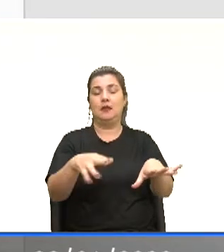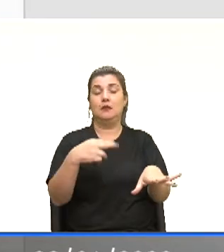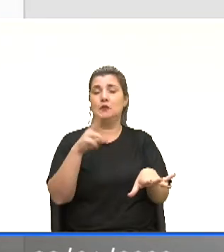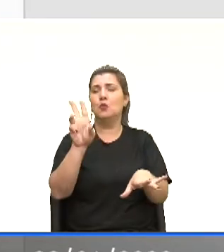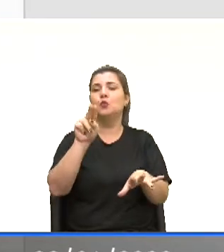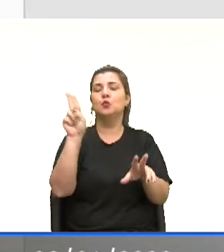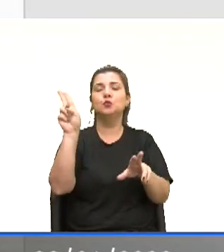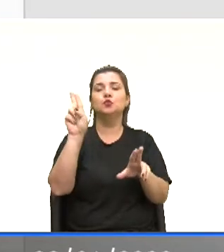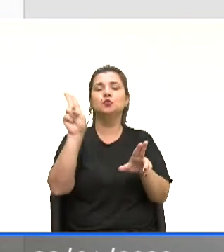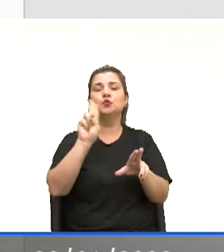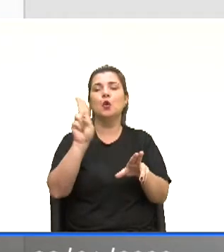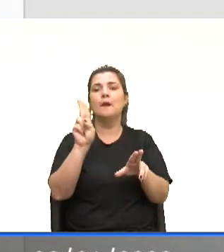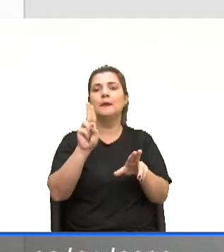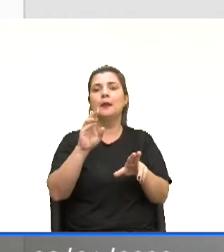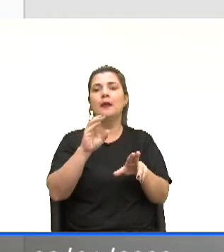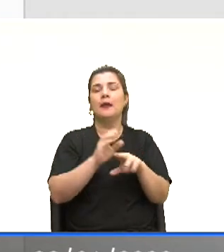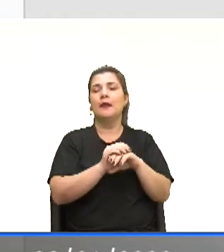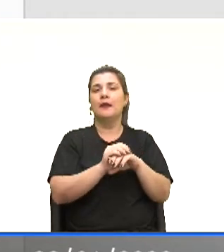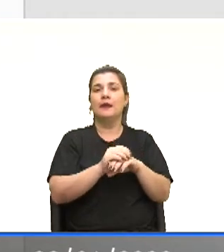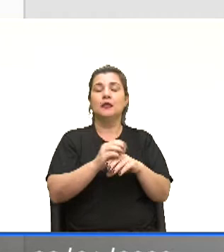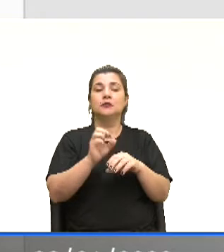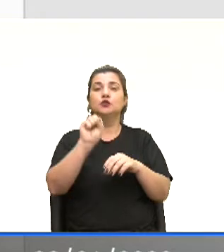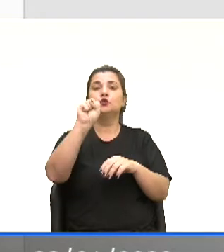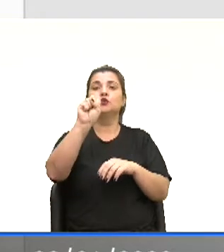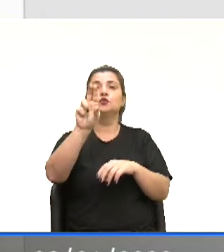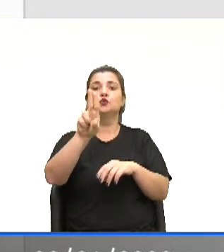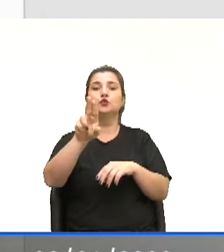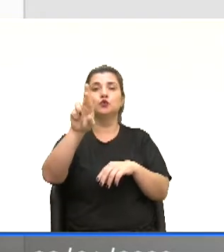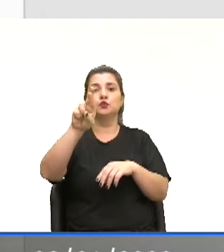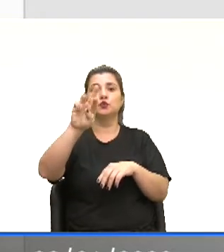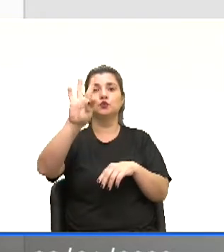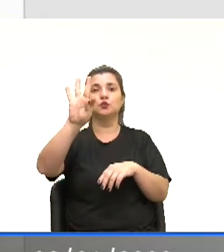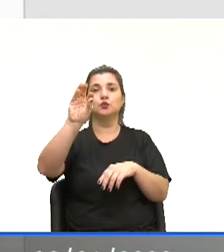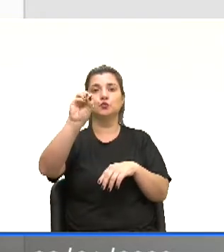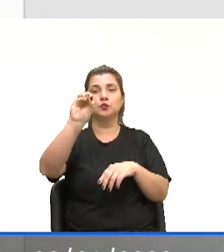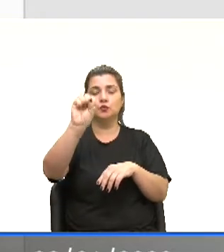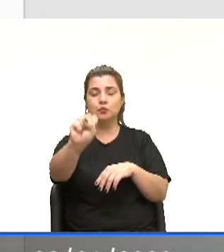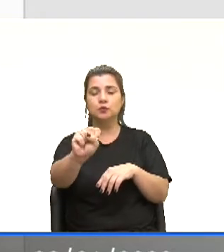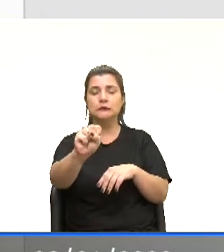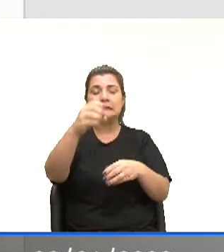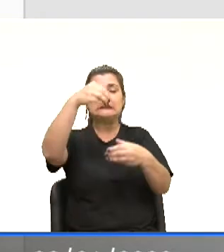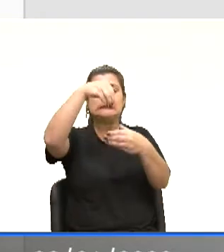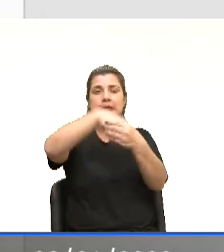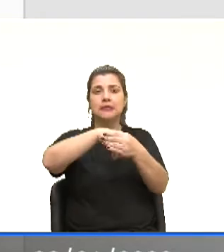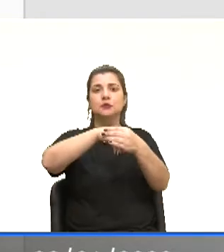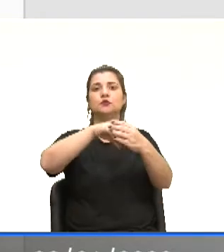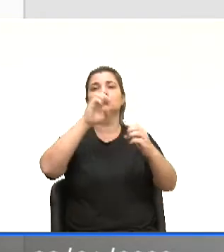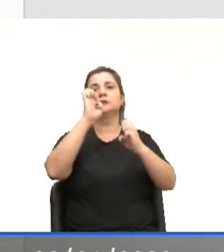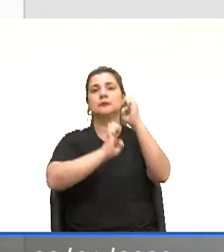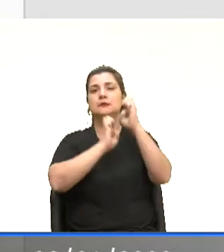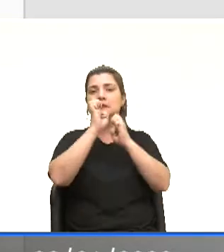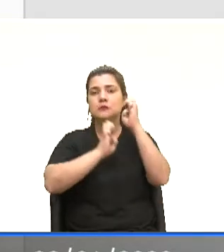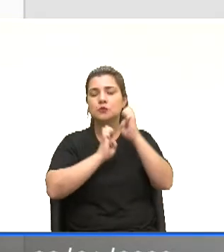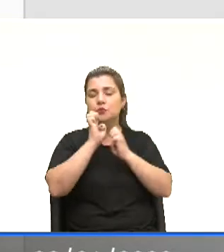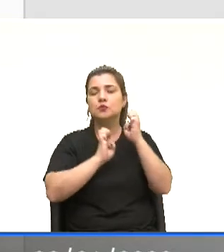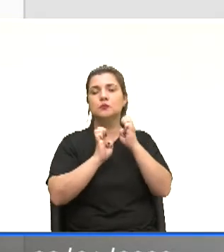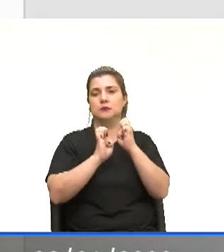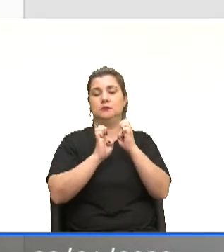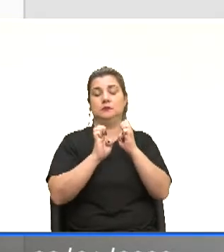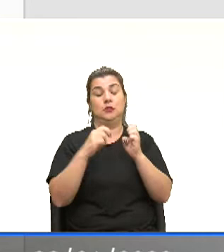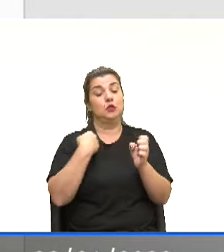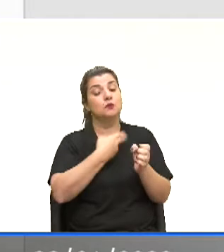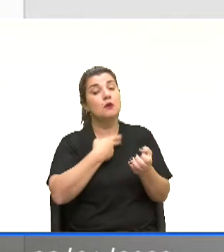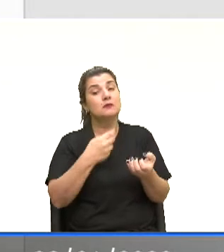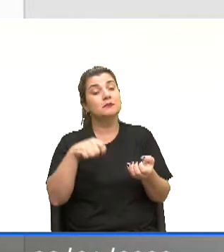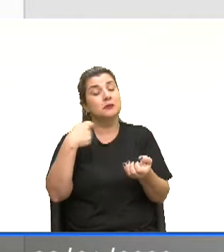dos surtos dentro das empresas. Certo? Então, o que a gente quer é que as empresas... Então,